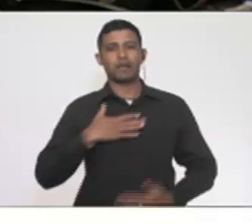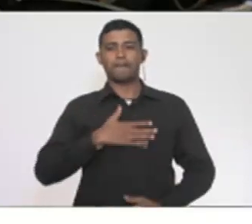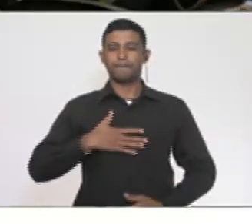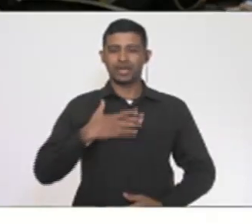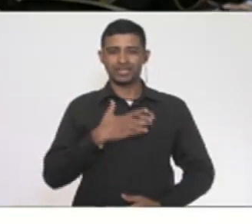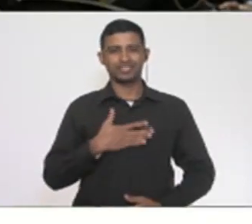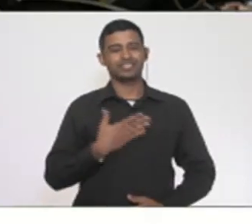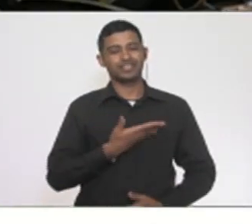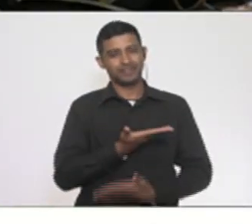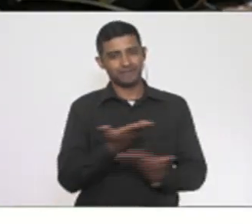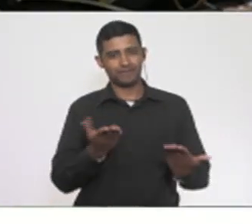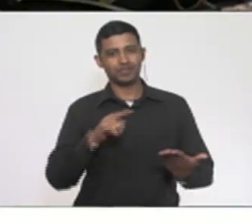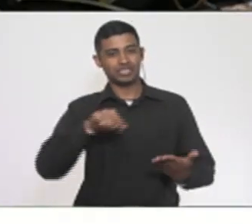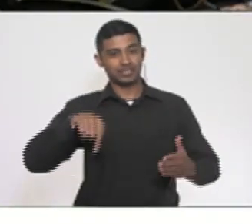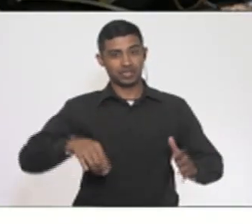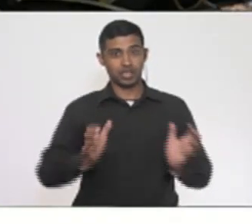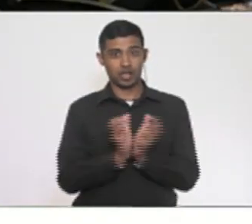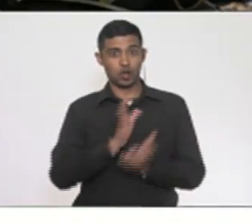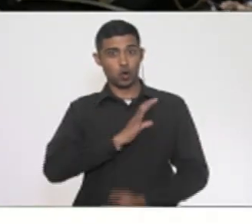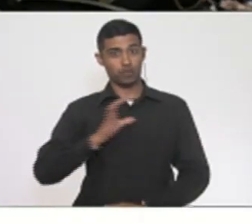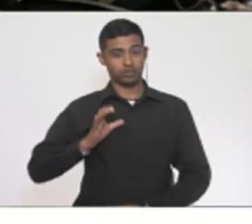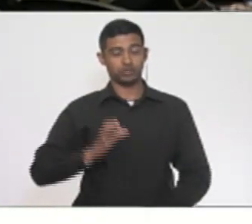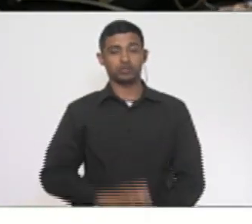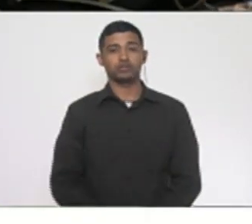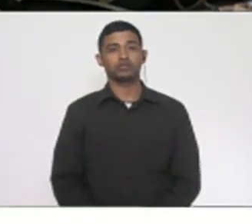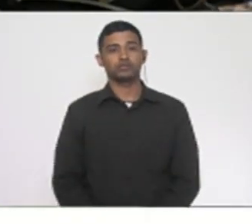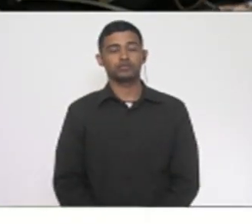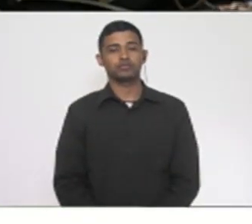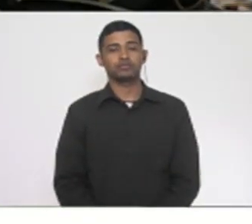Recebê-los aqui na nossa sala das comissões,